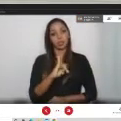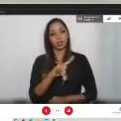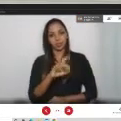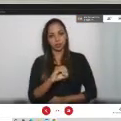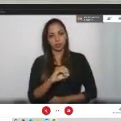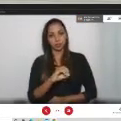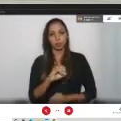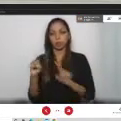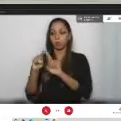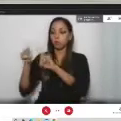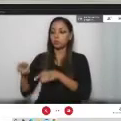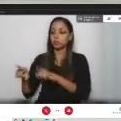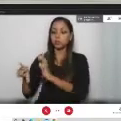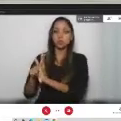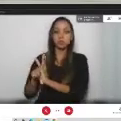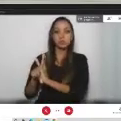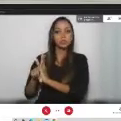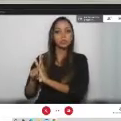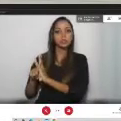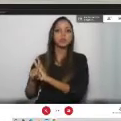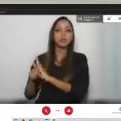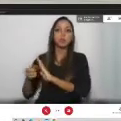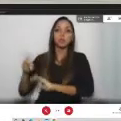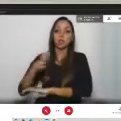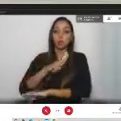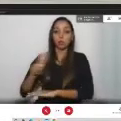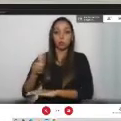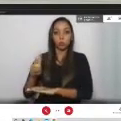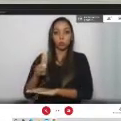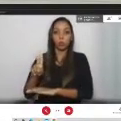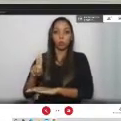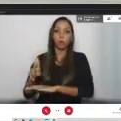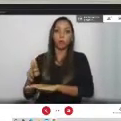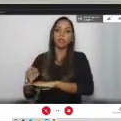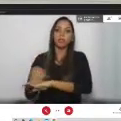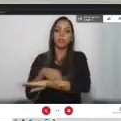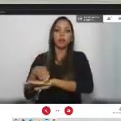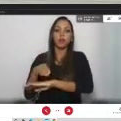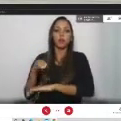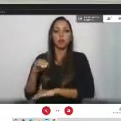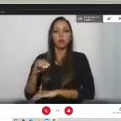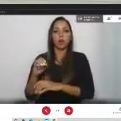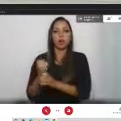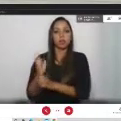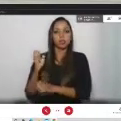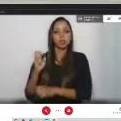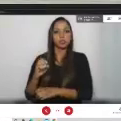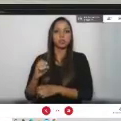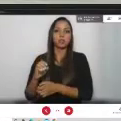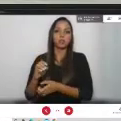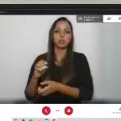de lei sobre a denominação do logador da Avenida Engenheiro José Nilson de Sá, no município de Parramirim.